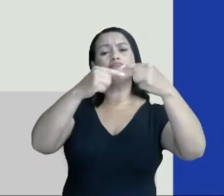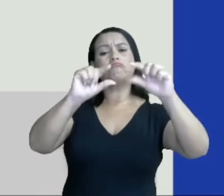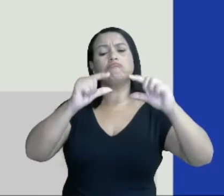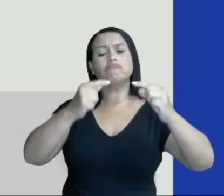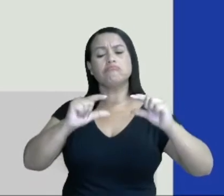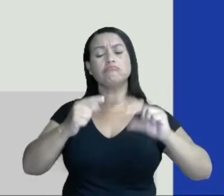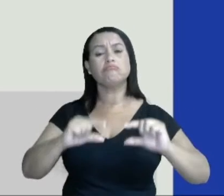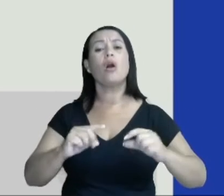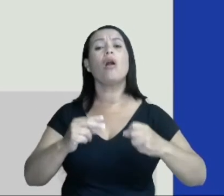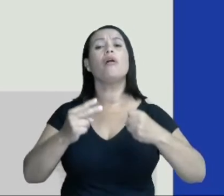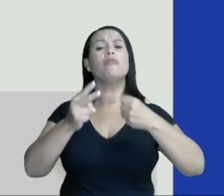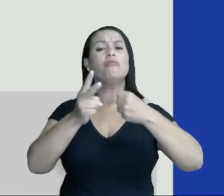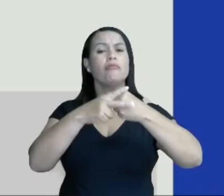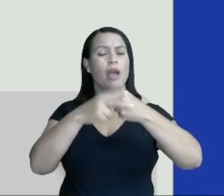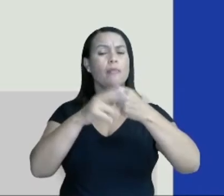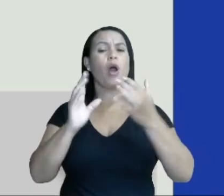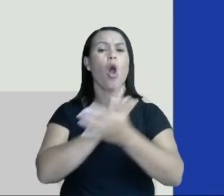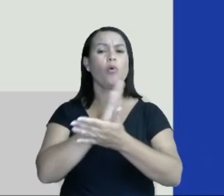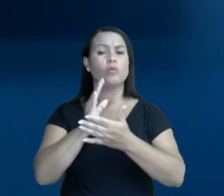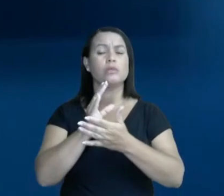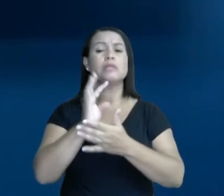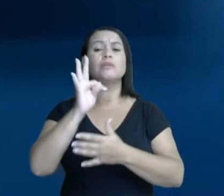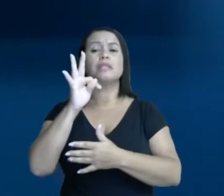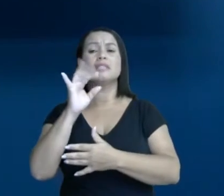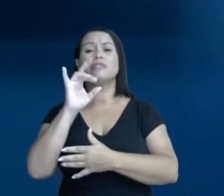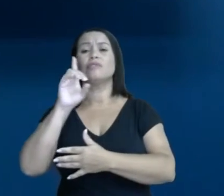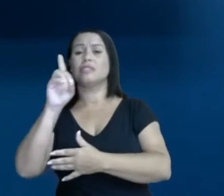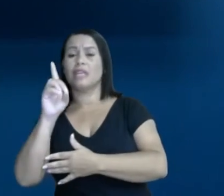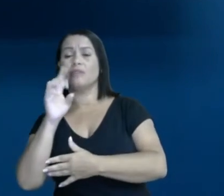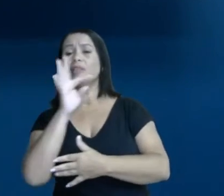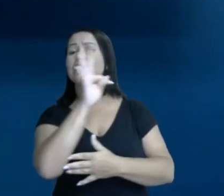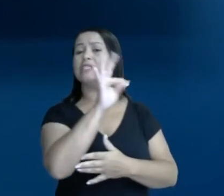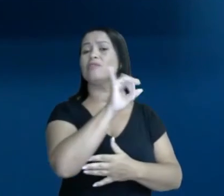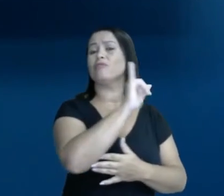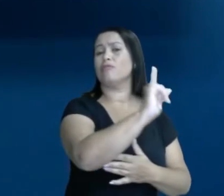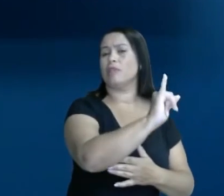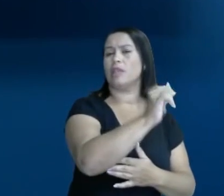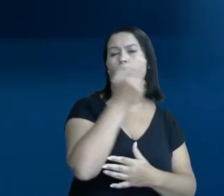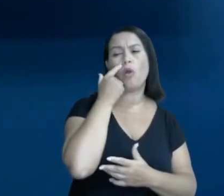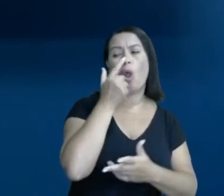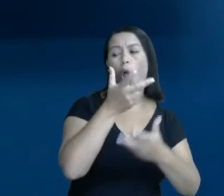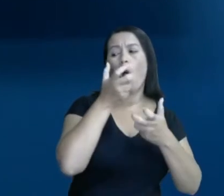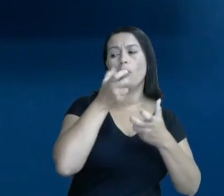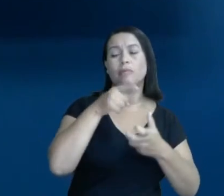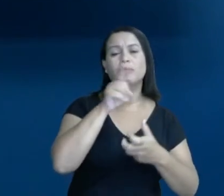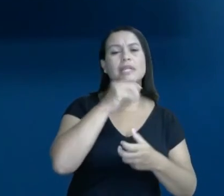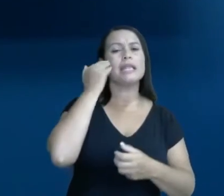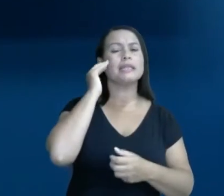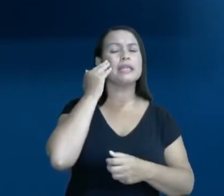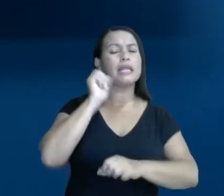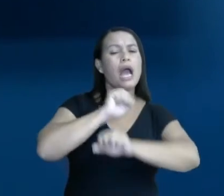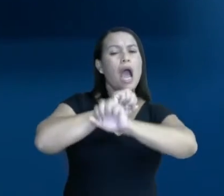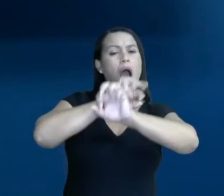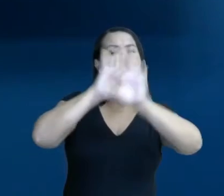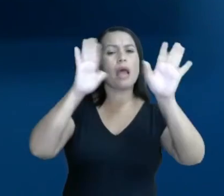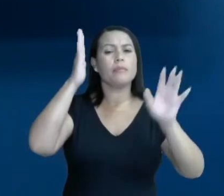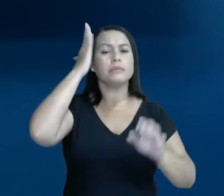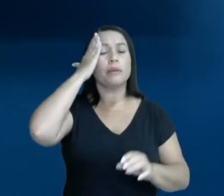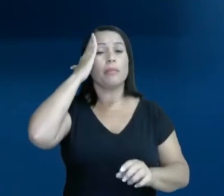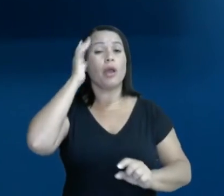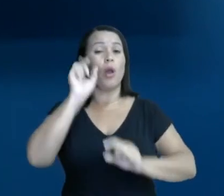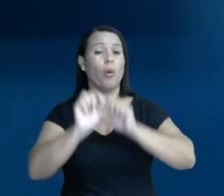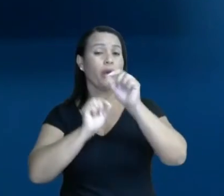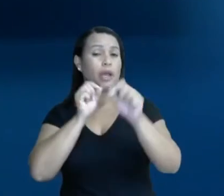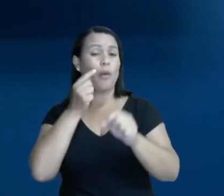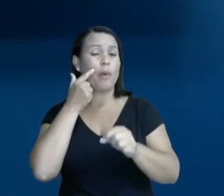que são transitivos direto e indireto, que se enquadram nessa questão, para que vocês possam saber que